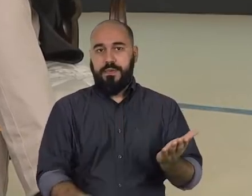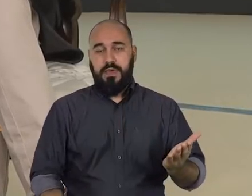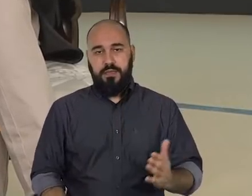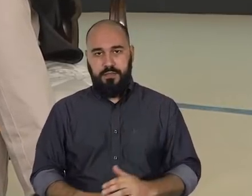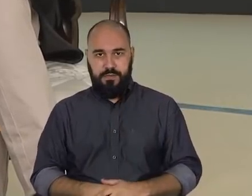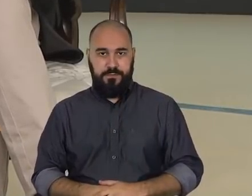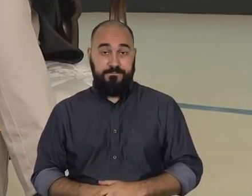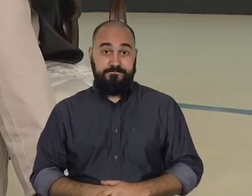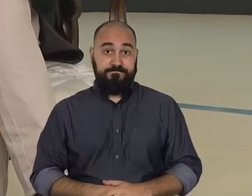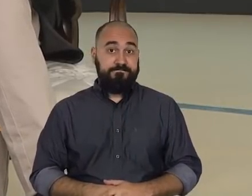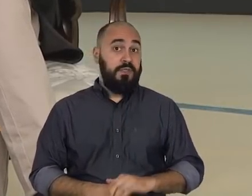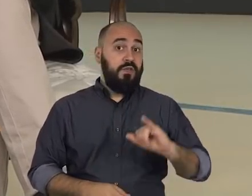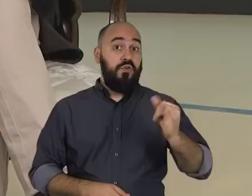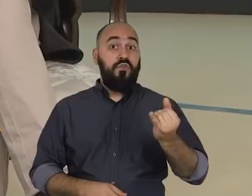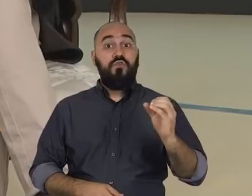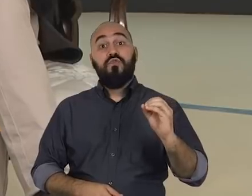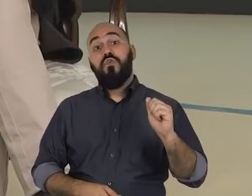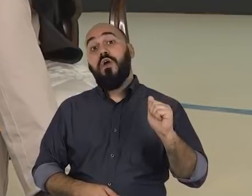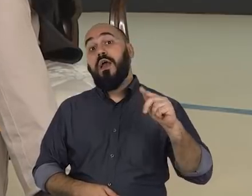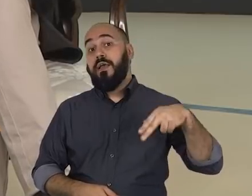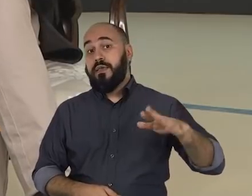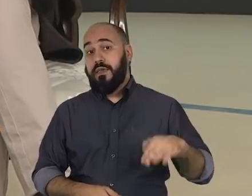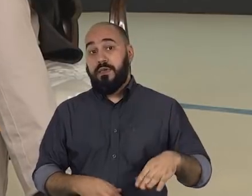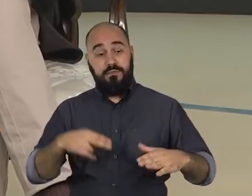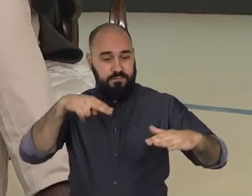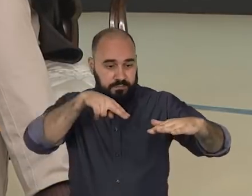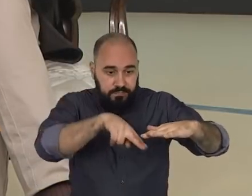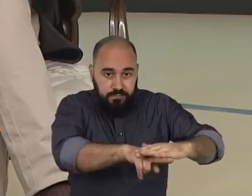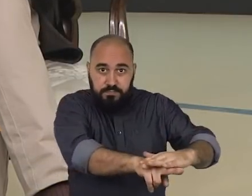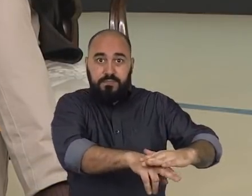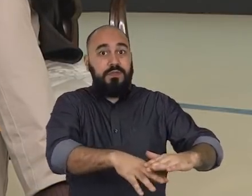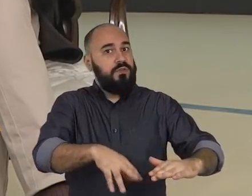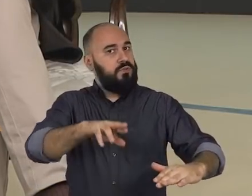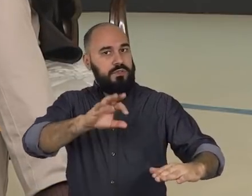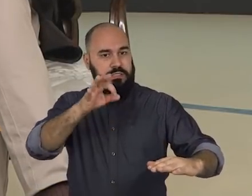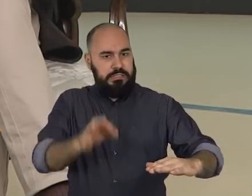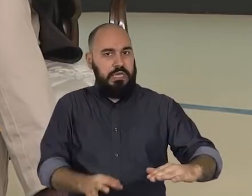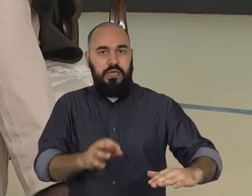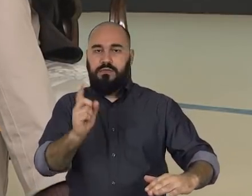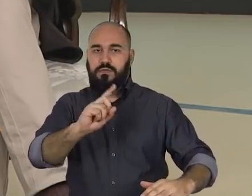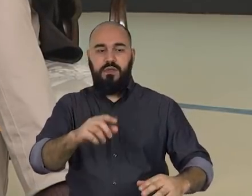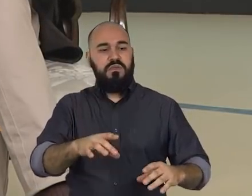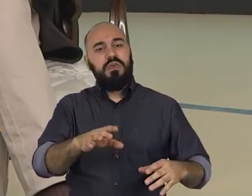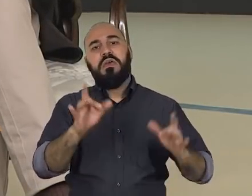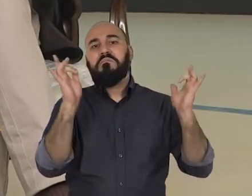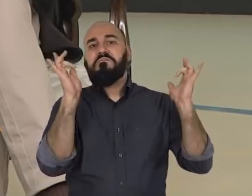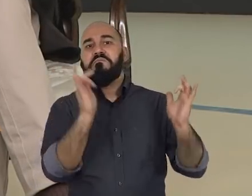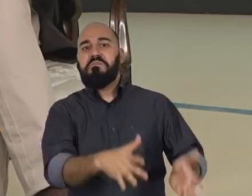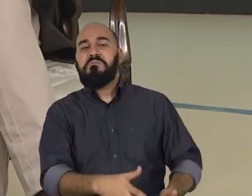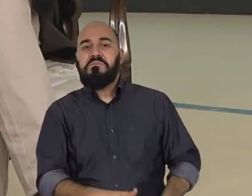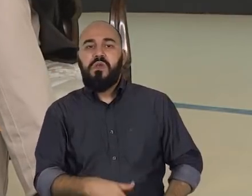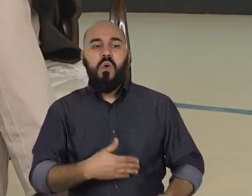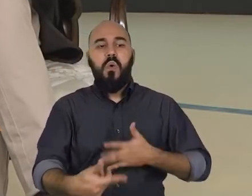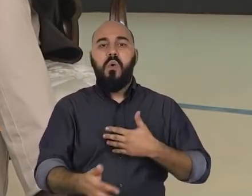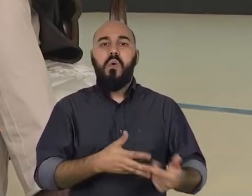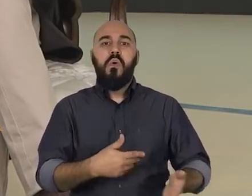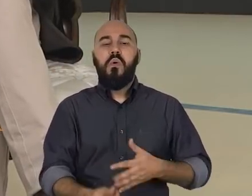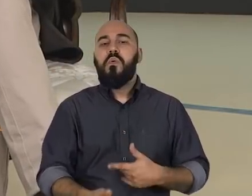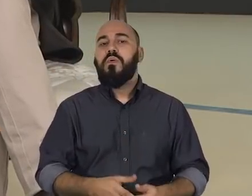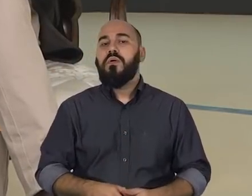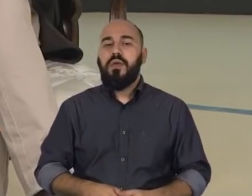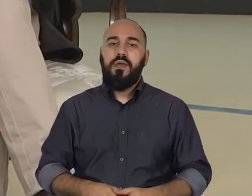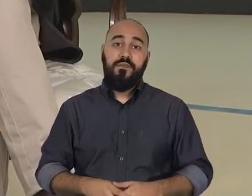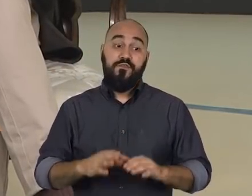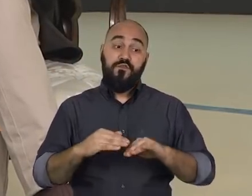não iria receber um enterro decente. O seu cadáver seria descuidado fora dos muros, fora das portas